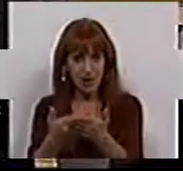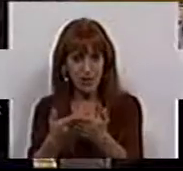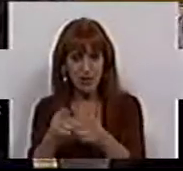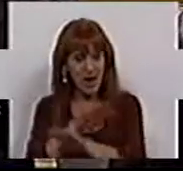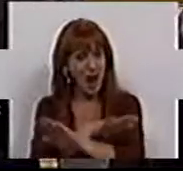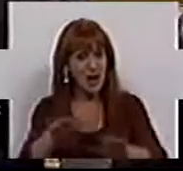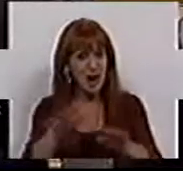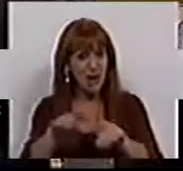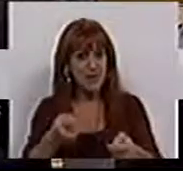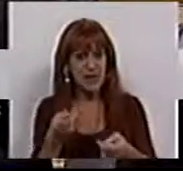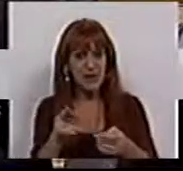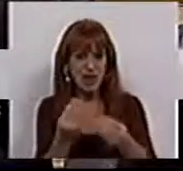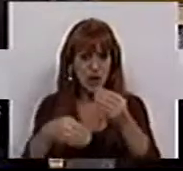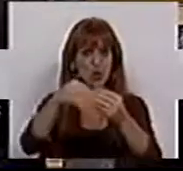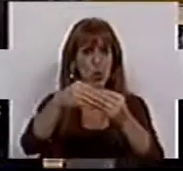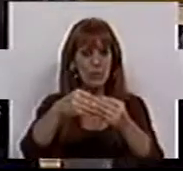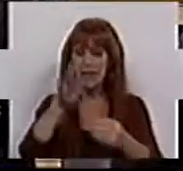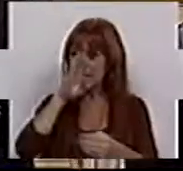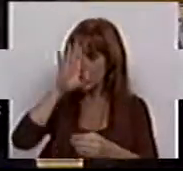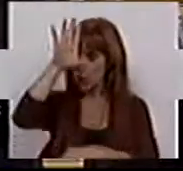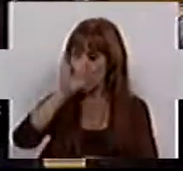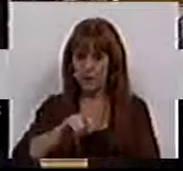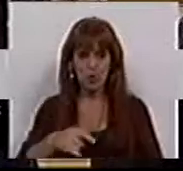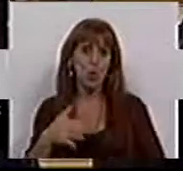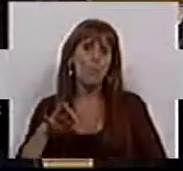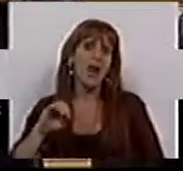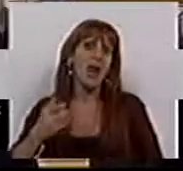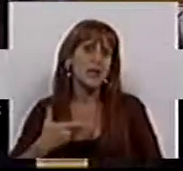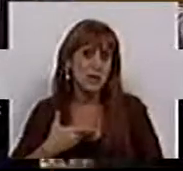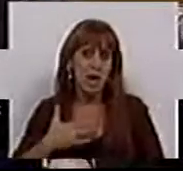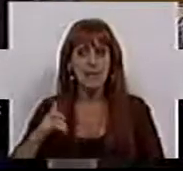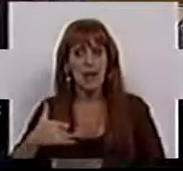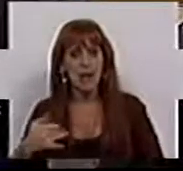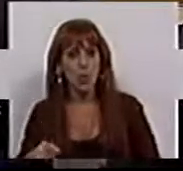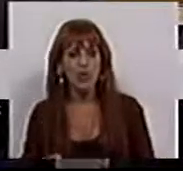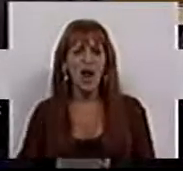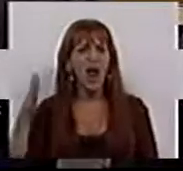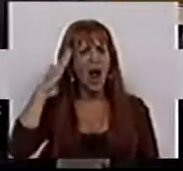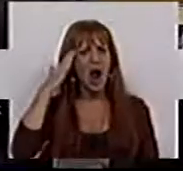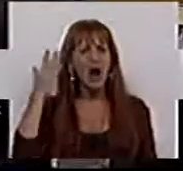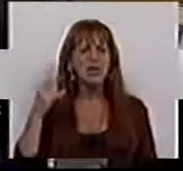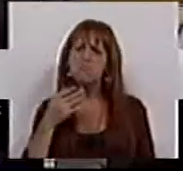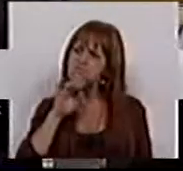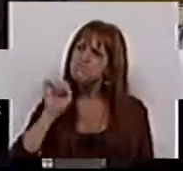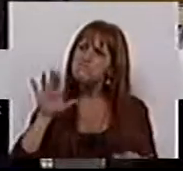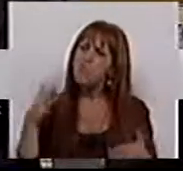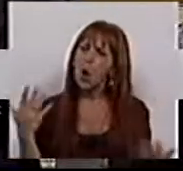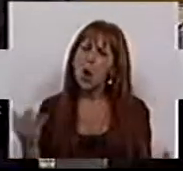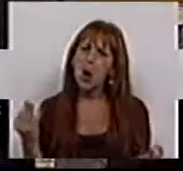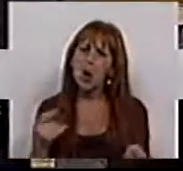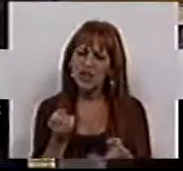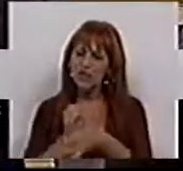se acabasse com a sobretaxa. E se o Governo, se o PSD ou se o CDS achasse que fosse possível, de